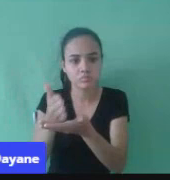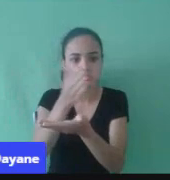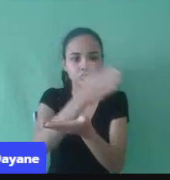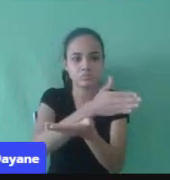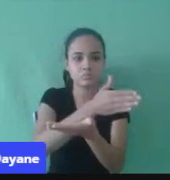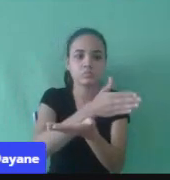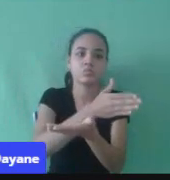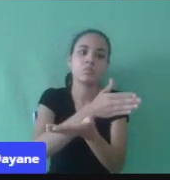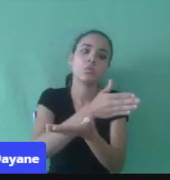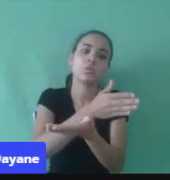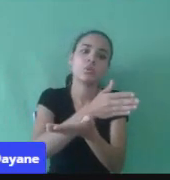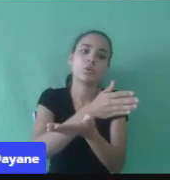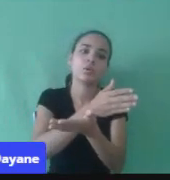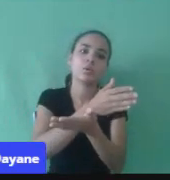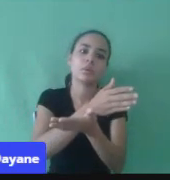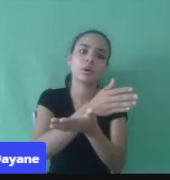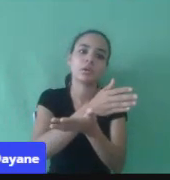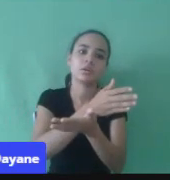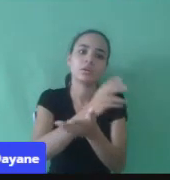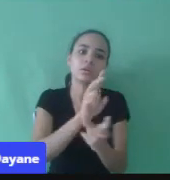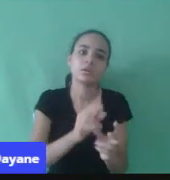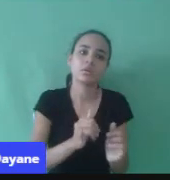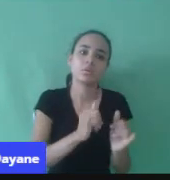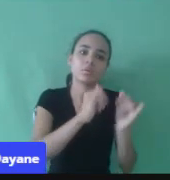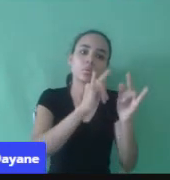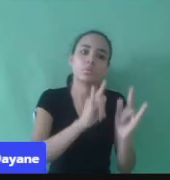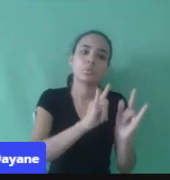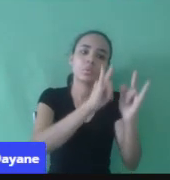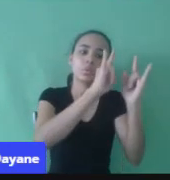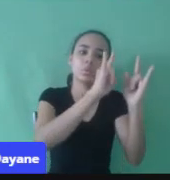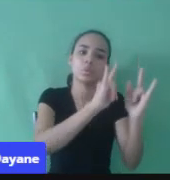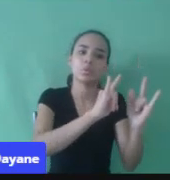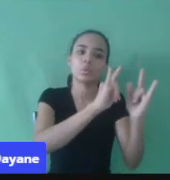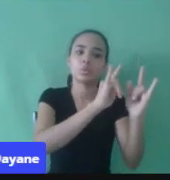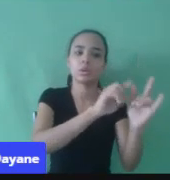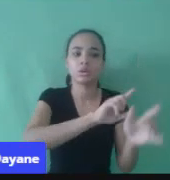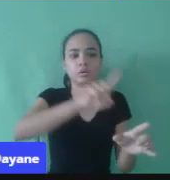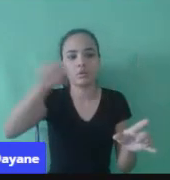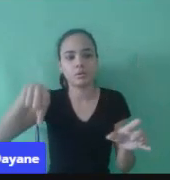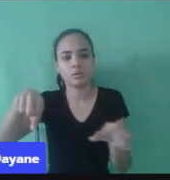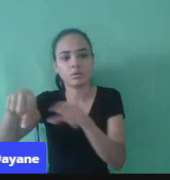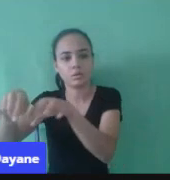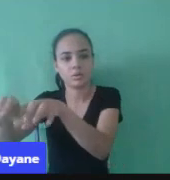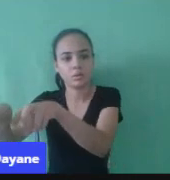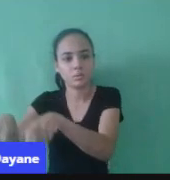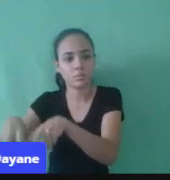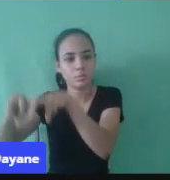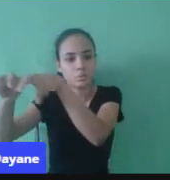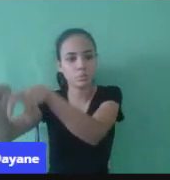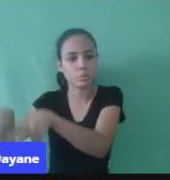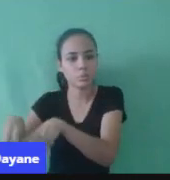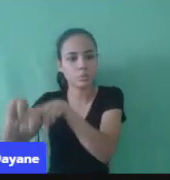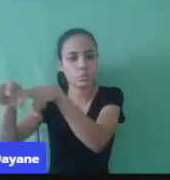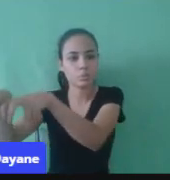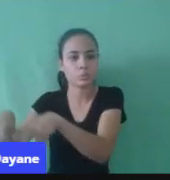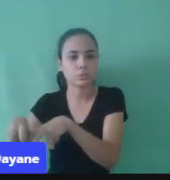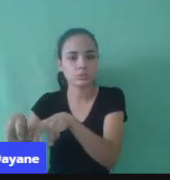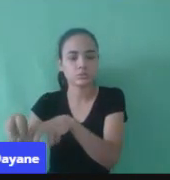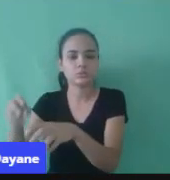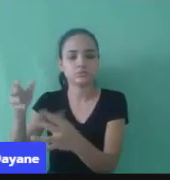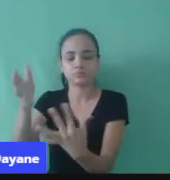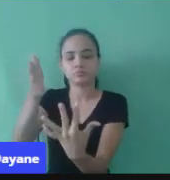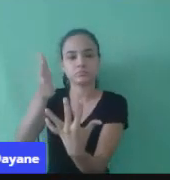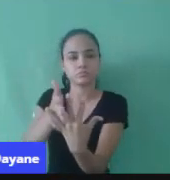rural. Próximo. Então, aí vemos como nós estamos bem no centro do nosso